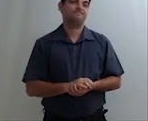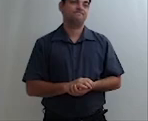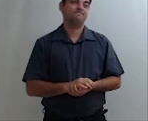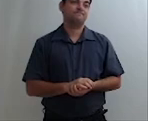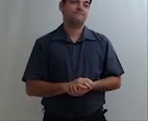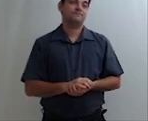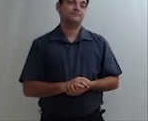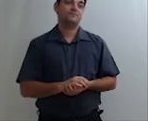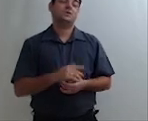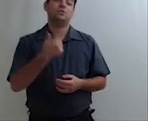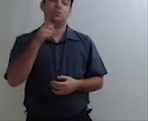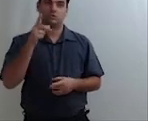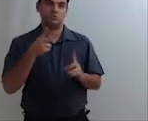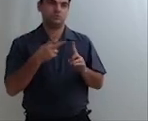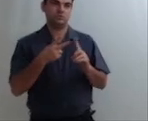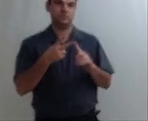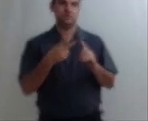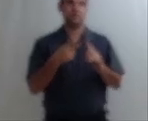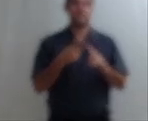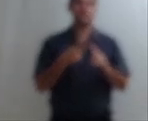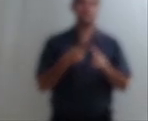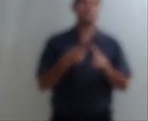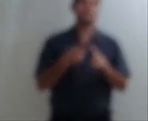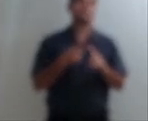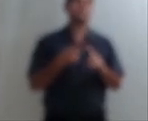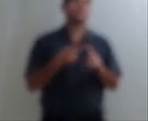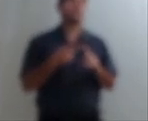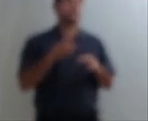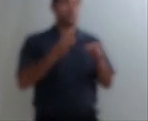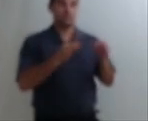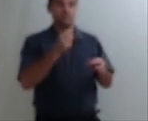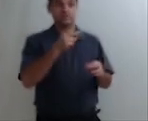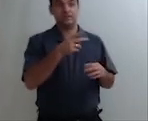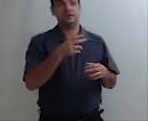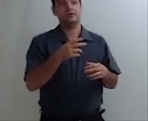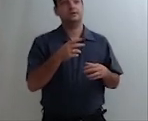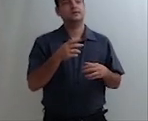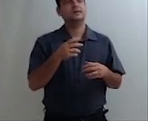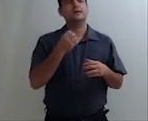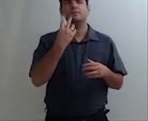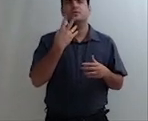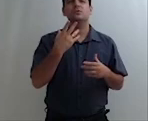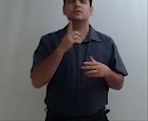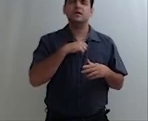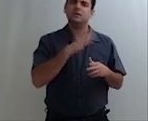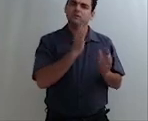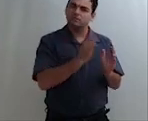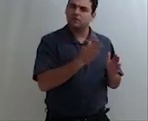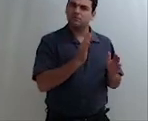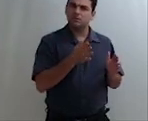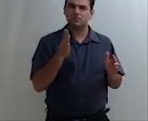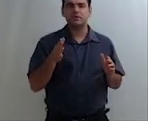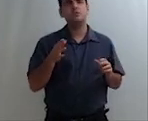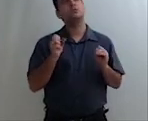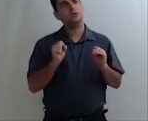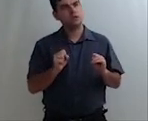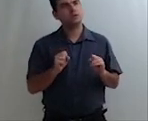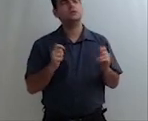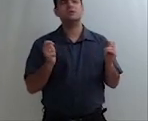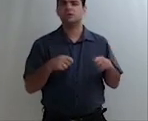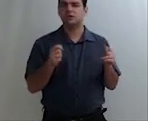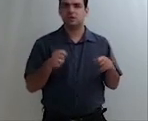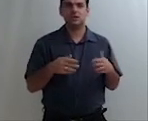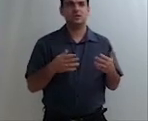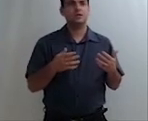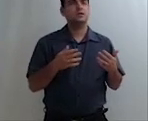pressuposto outro requisito da preventiva diz o juiz com relação à conveniência da instrução criminal a mesma poderá ser abalada uma